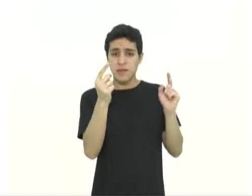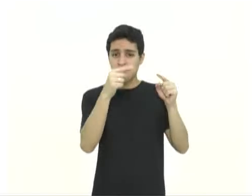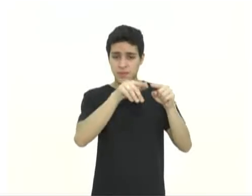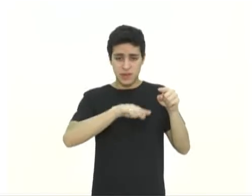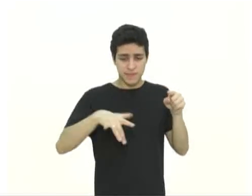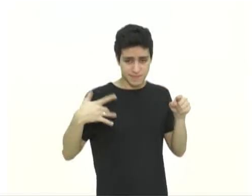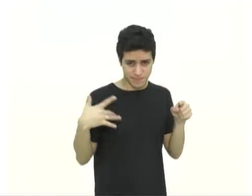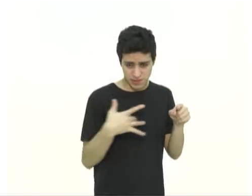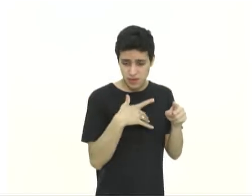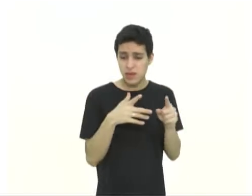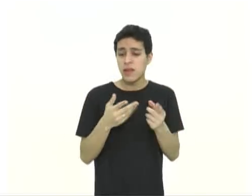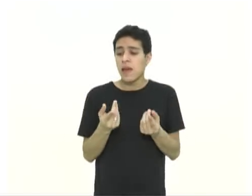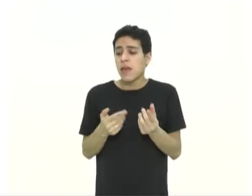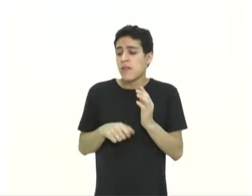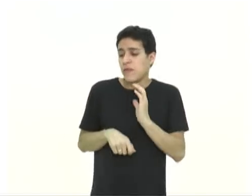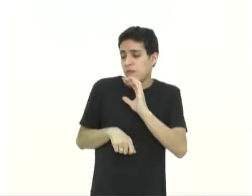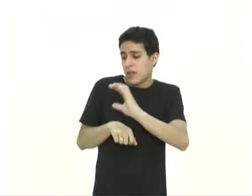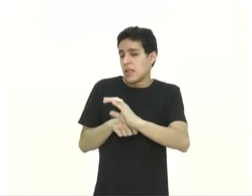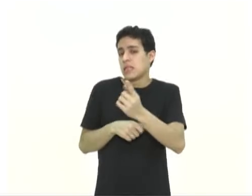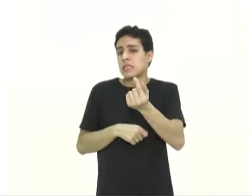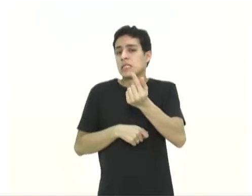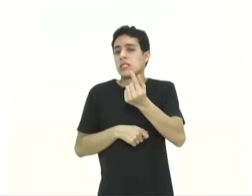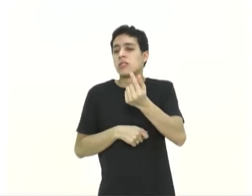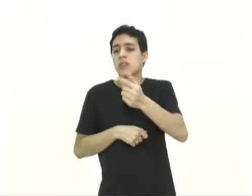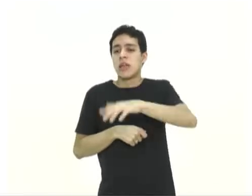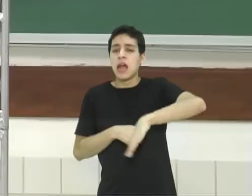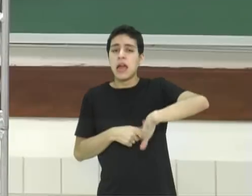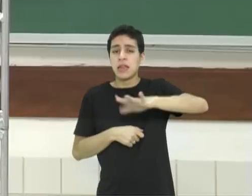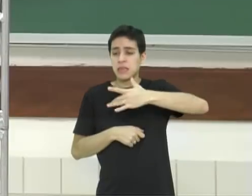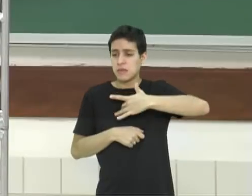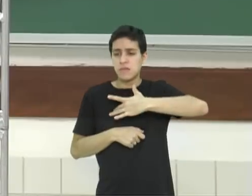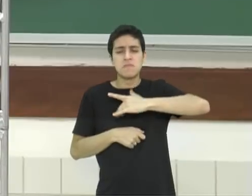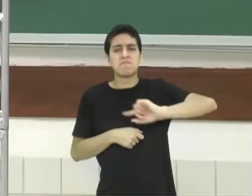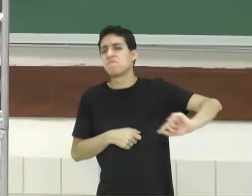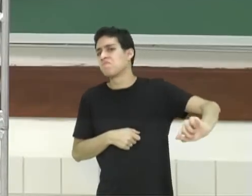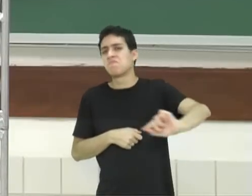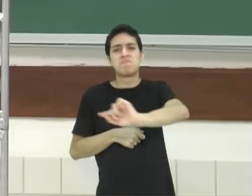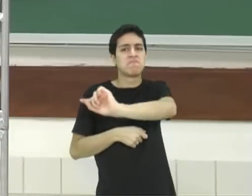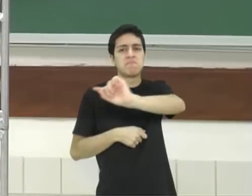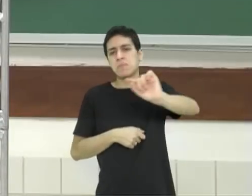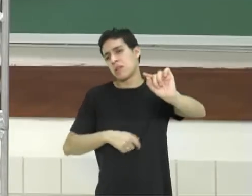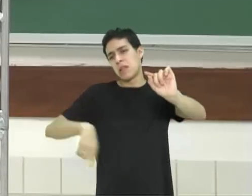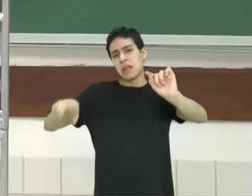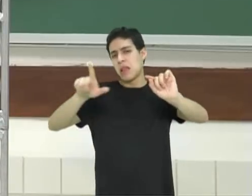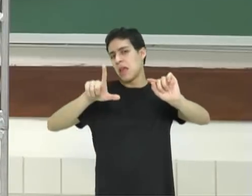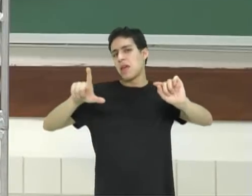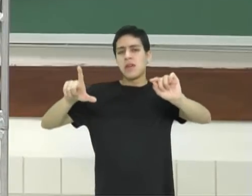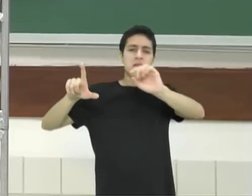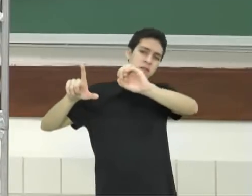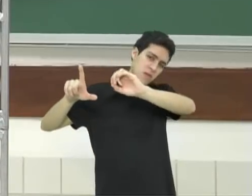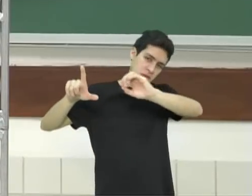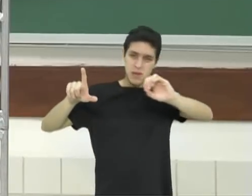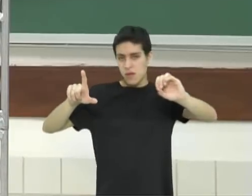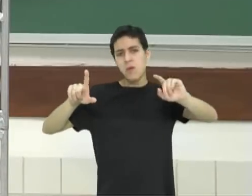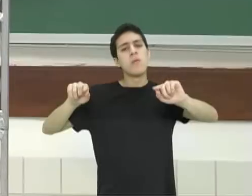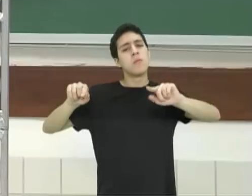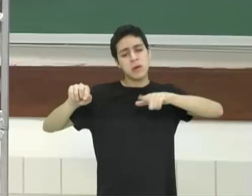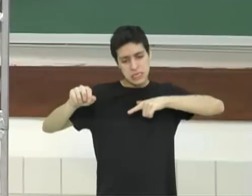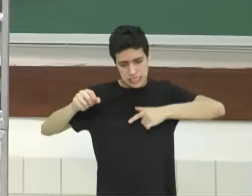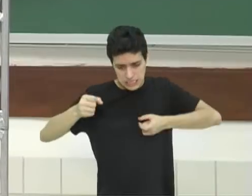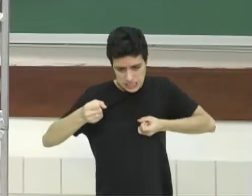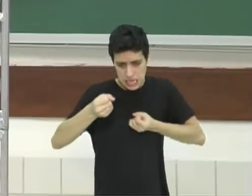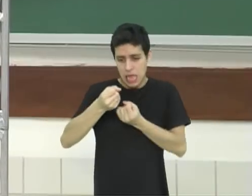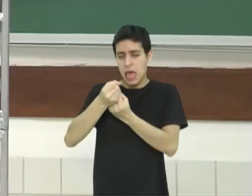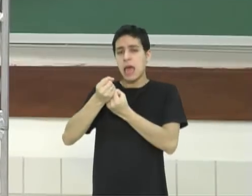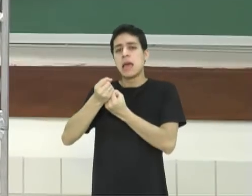financia projetos de saúde em toda a União Europeia. Seja o país do leste europeu, qual for o país, você tem o apoio e o